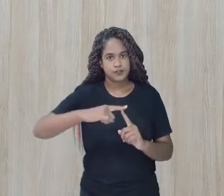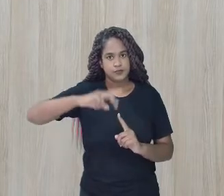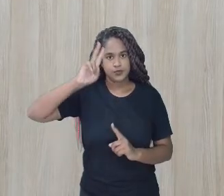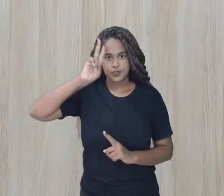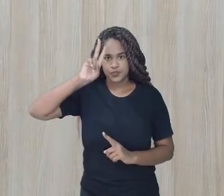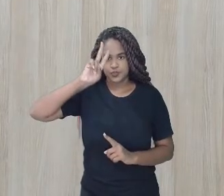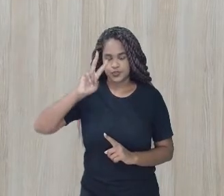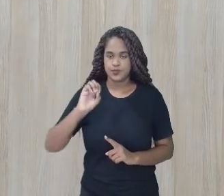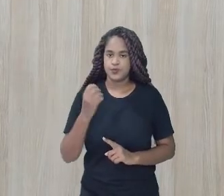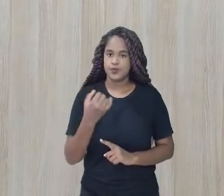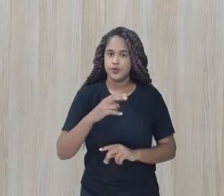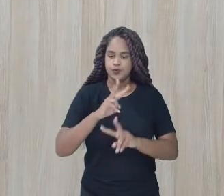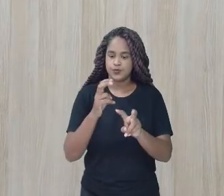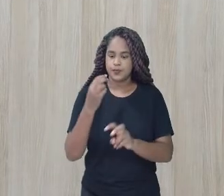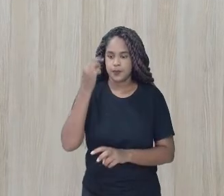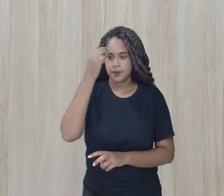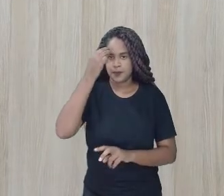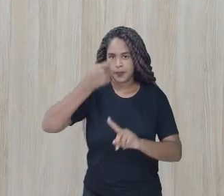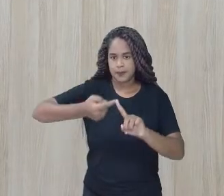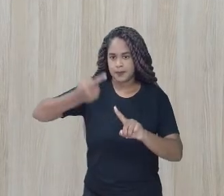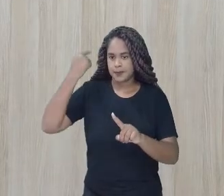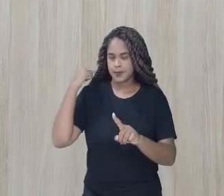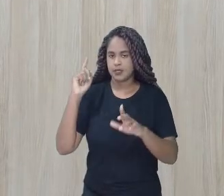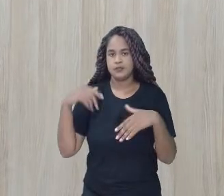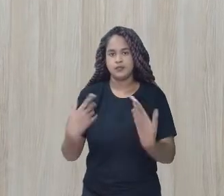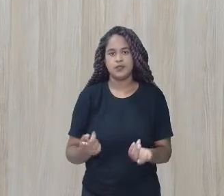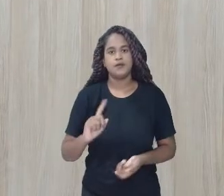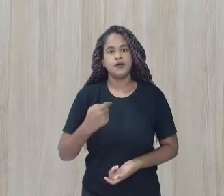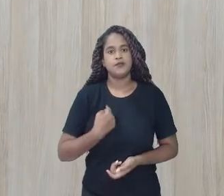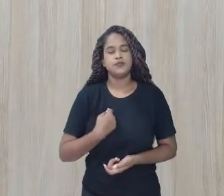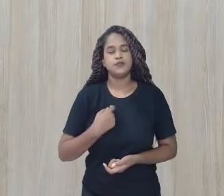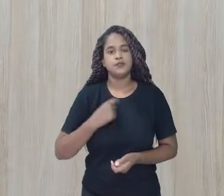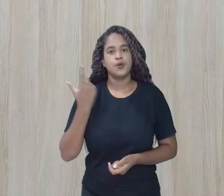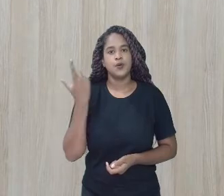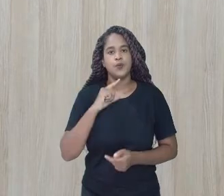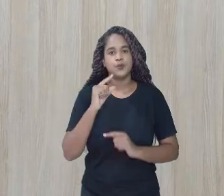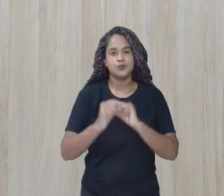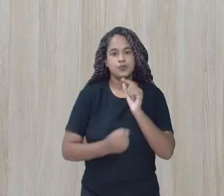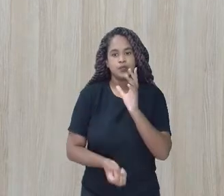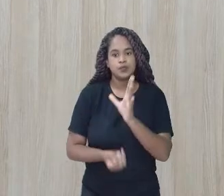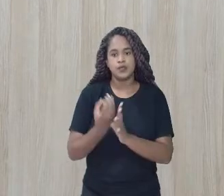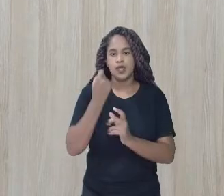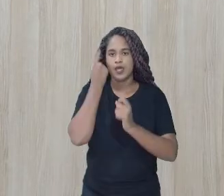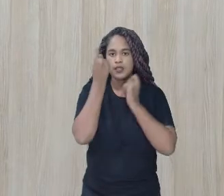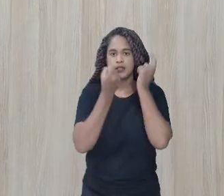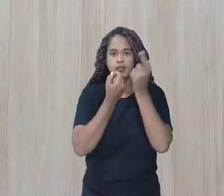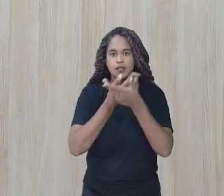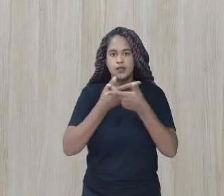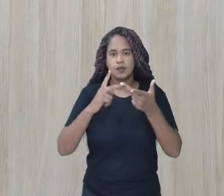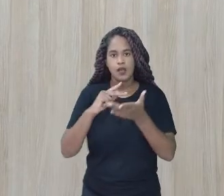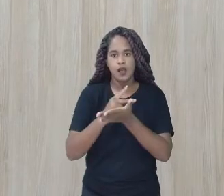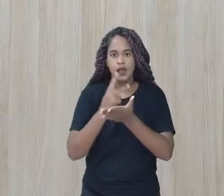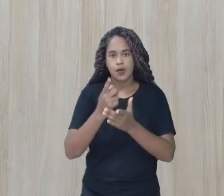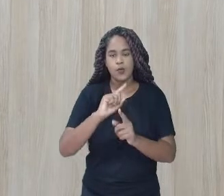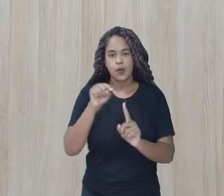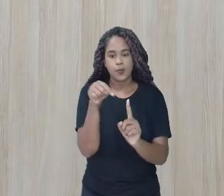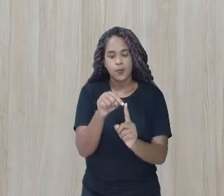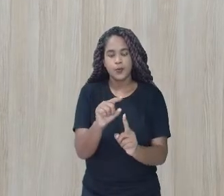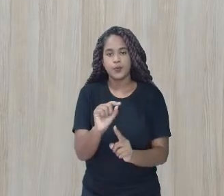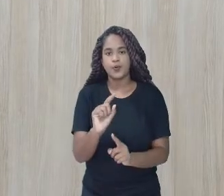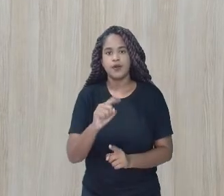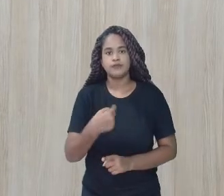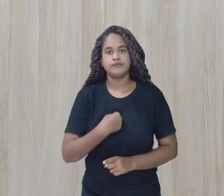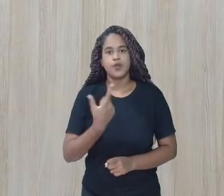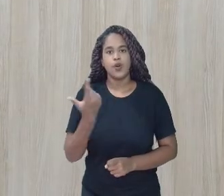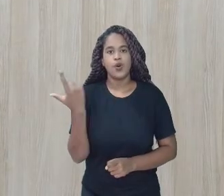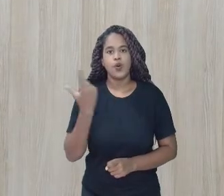contém memórias. Permite que a gente crie ficções também para suprir a nossa